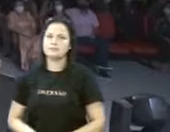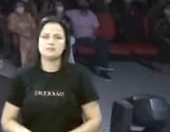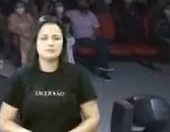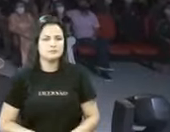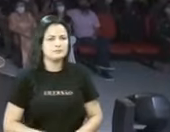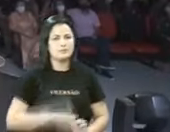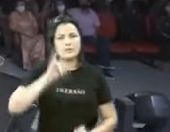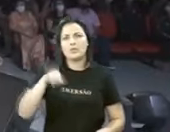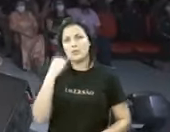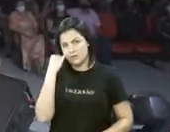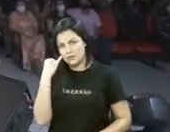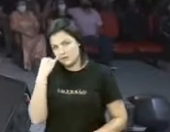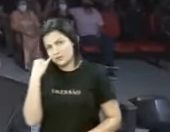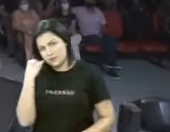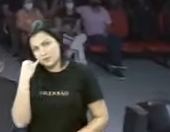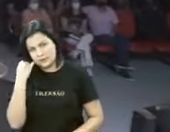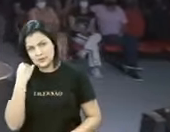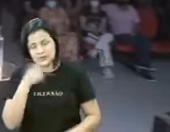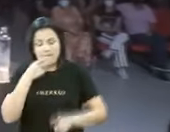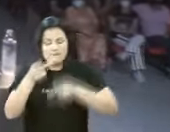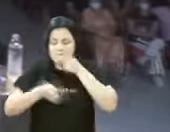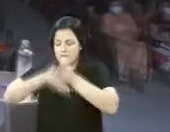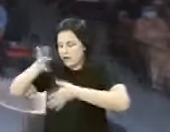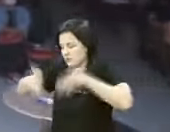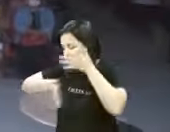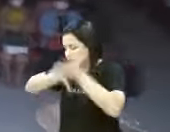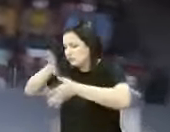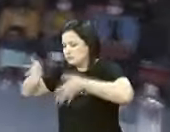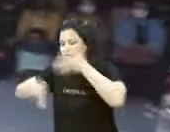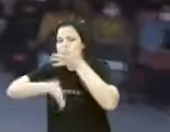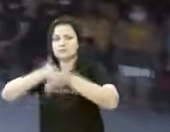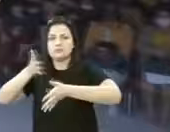Jeremias falando: eu não vou falar mais do teu nome.